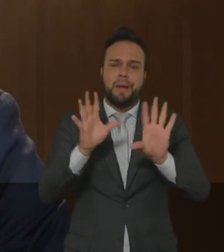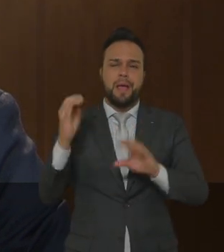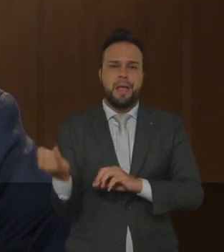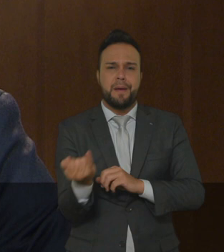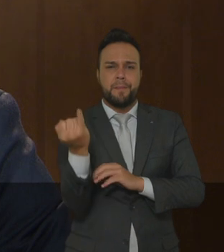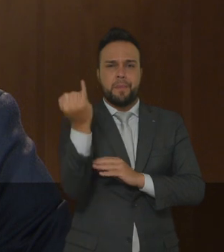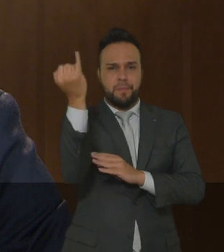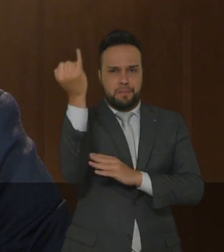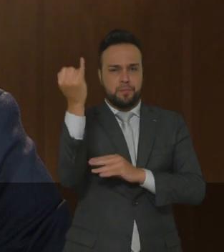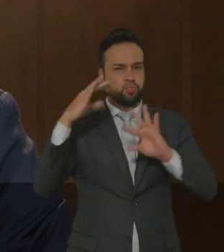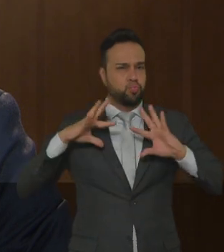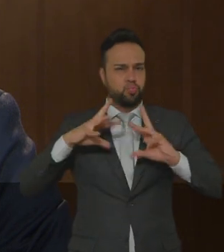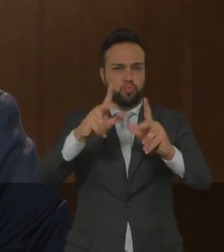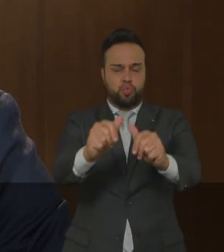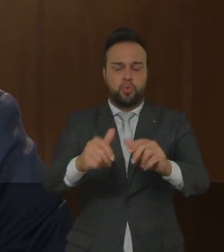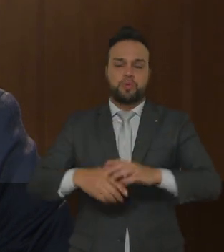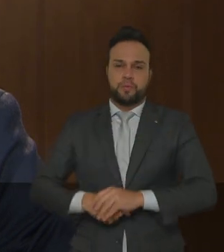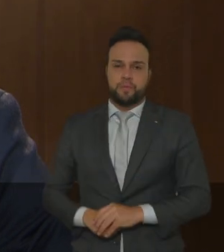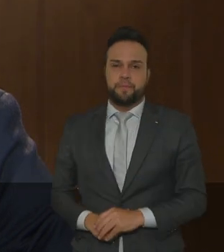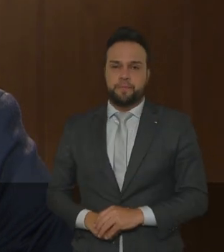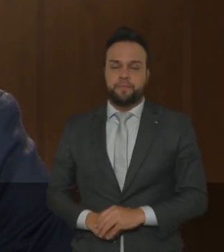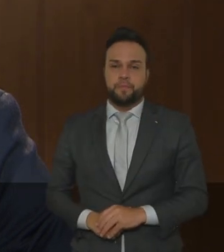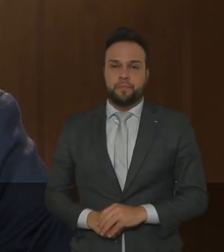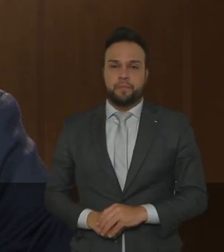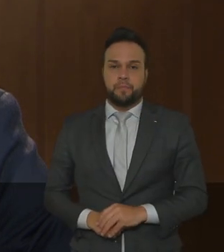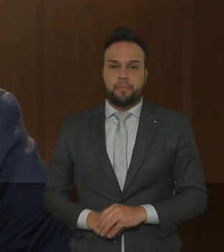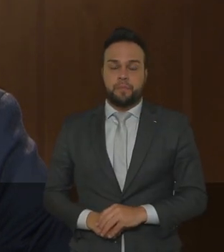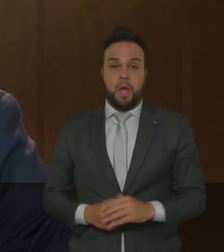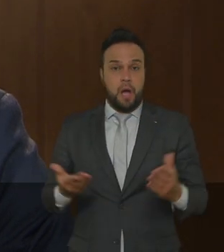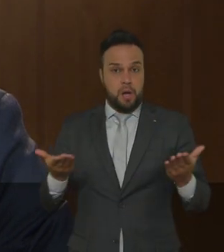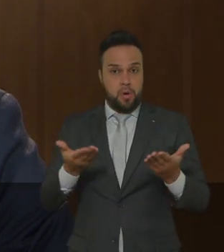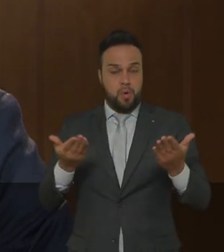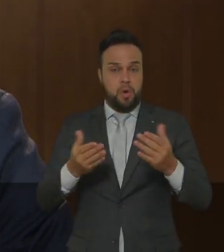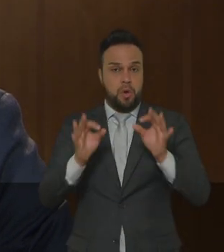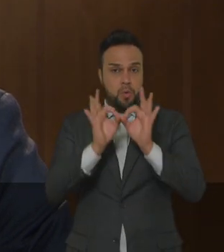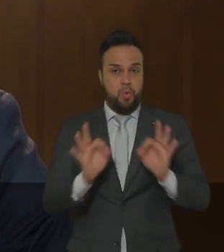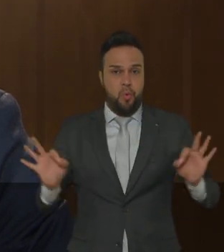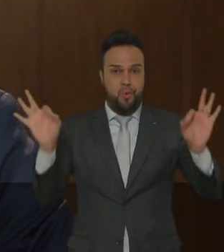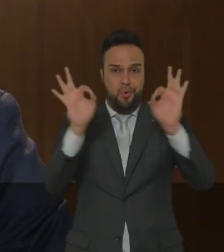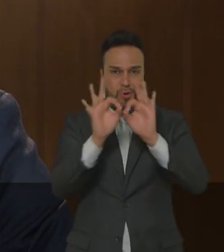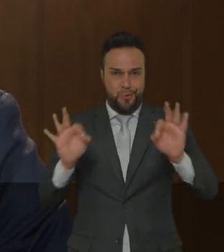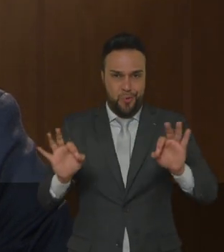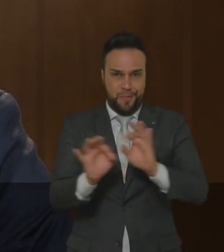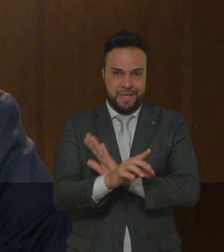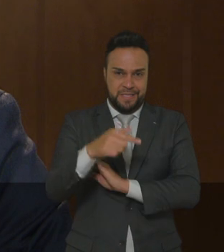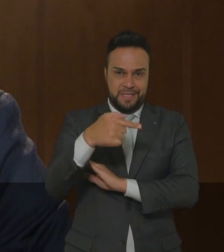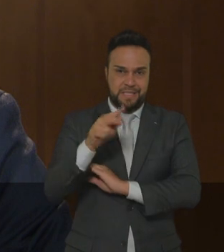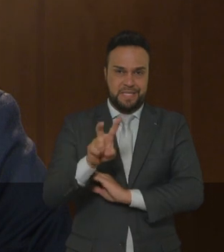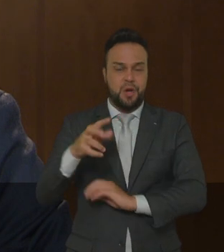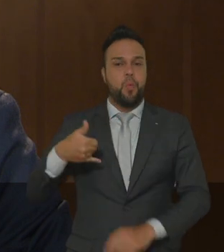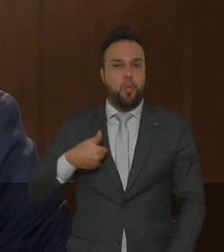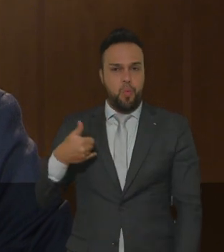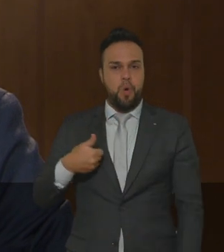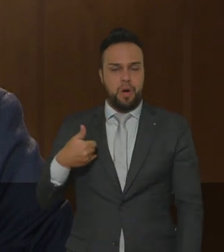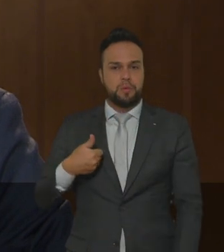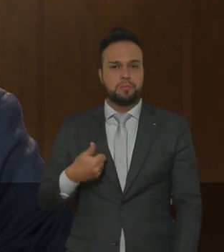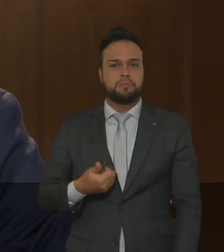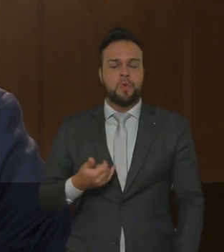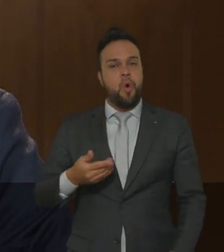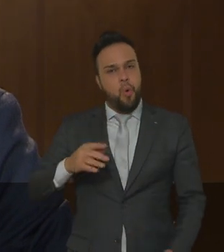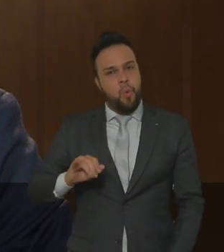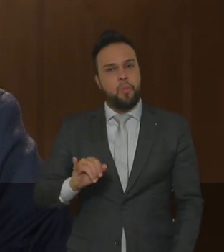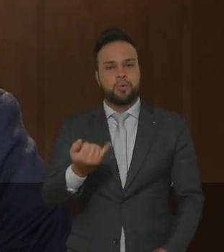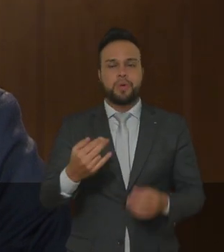as liberdades fundamentais de todos nesse momento em que a organização completa 75 anos